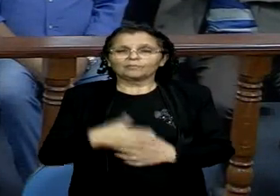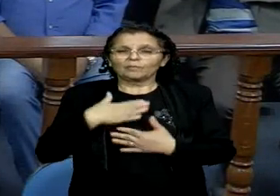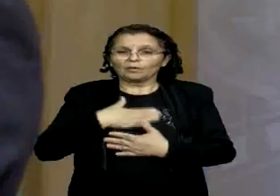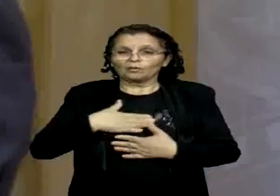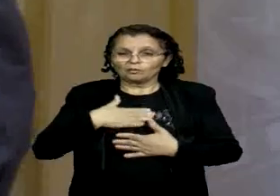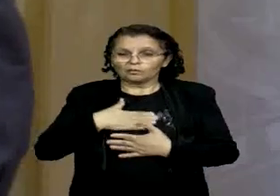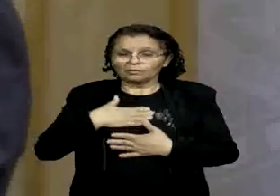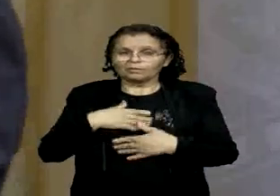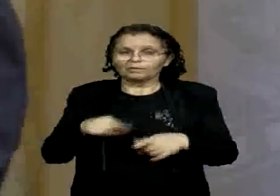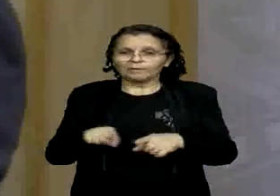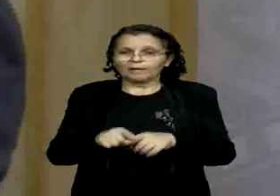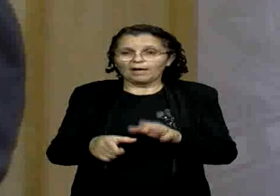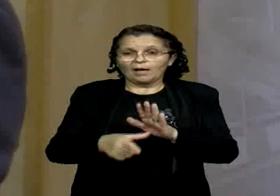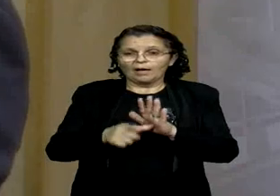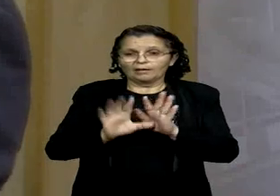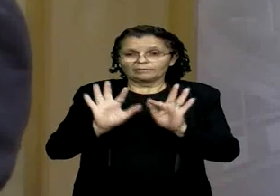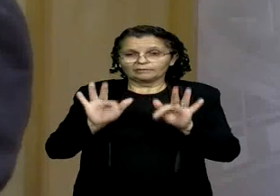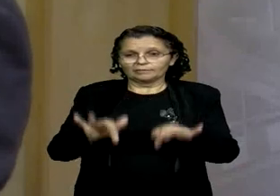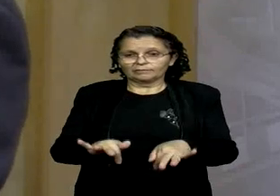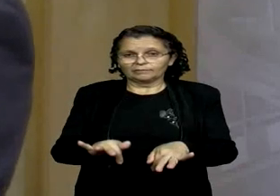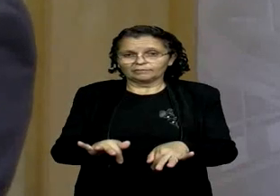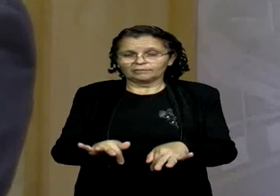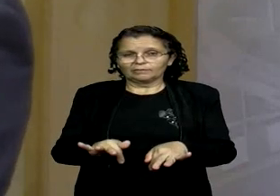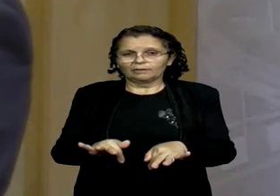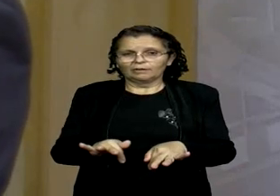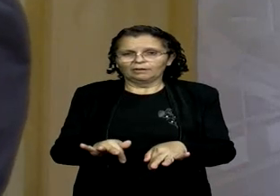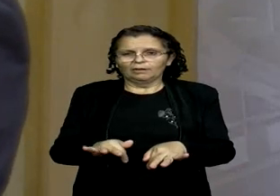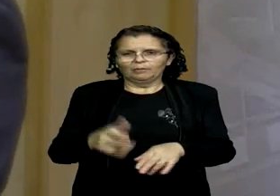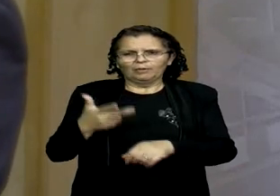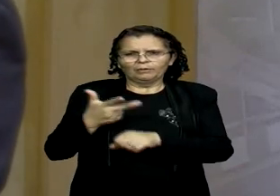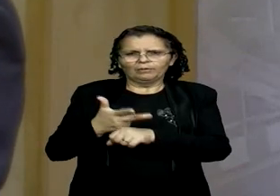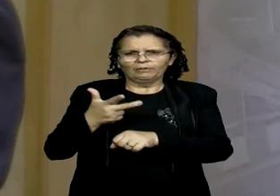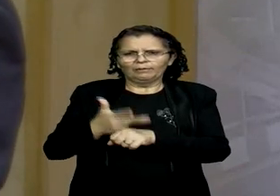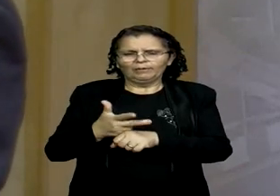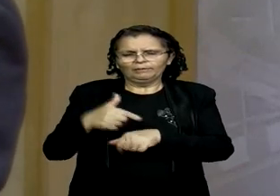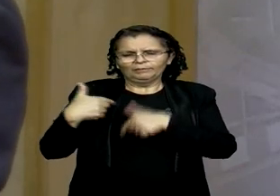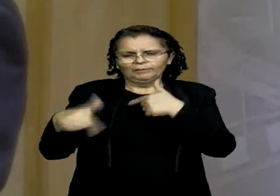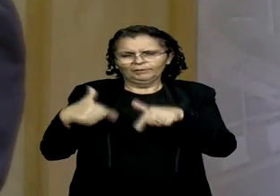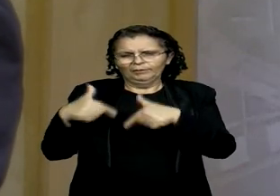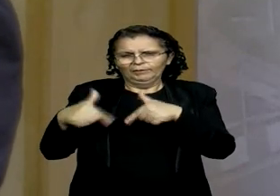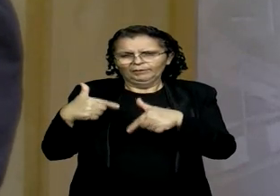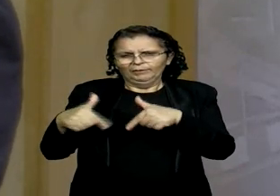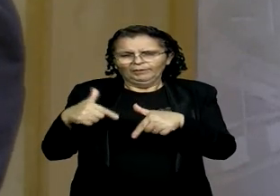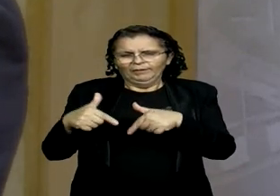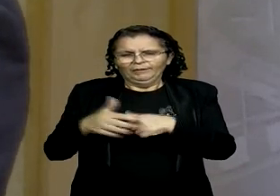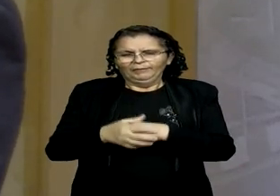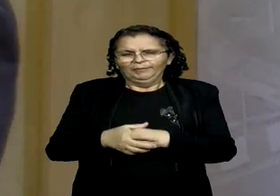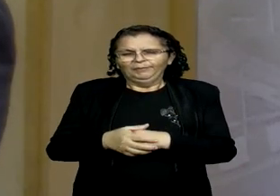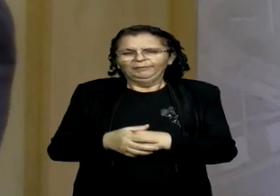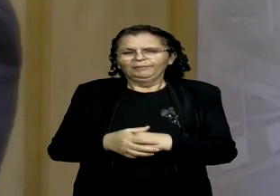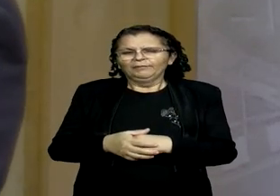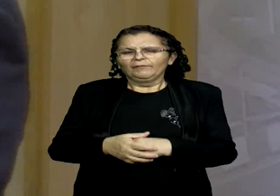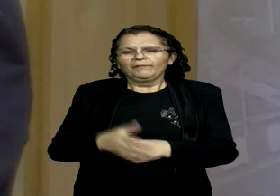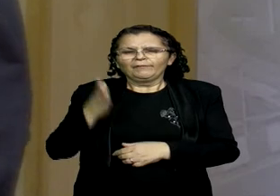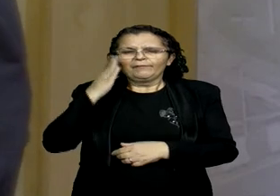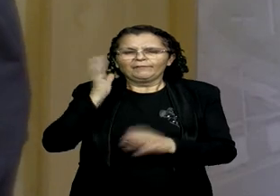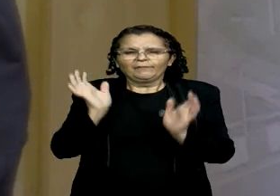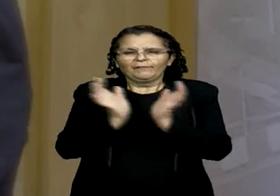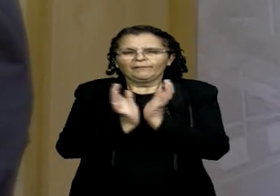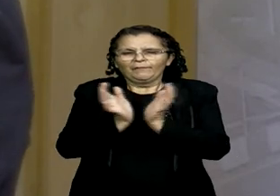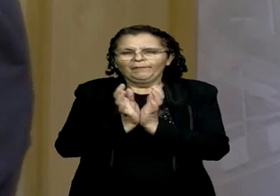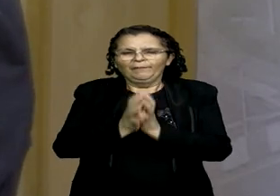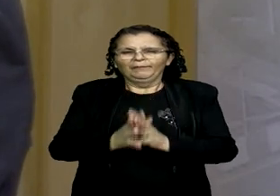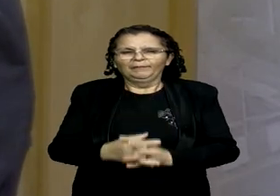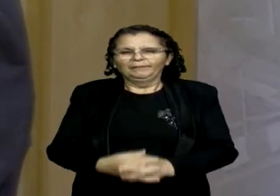presidente, de antes de finalizar, passar um vídeo aí um pouco sobre o trabalho do Erivelto e sua equipe.